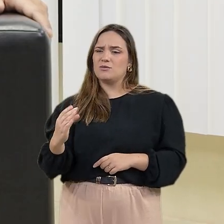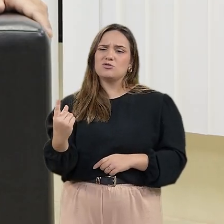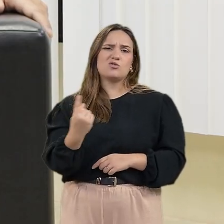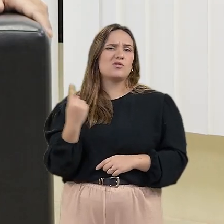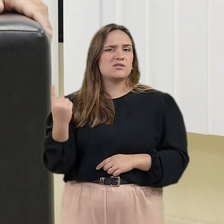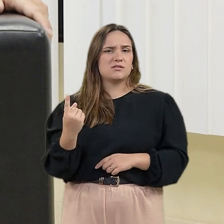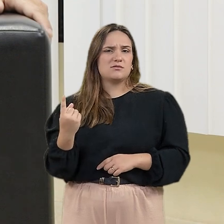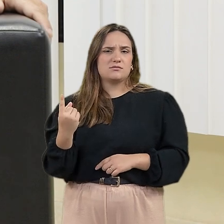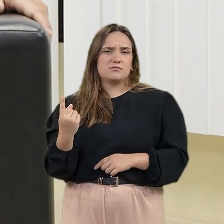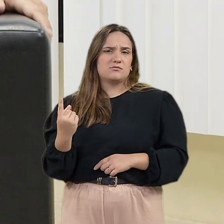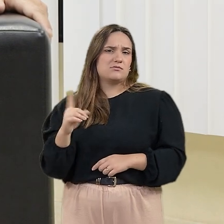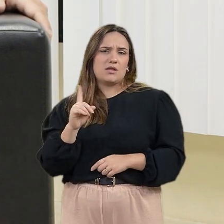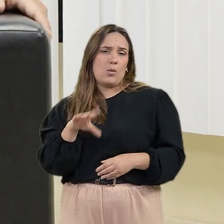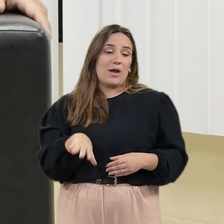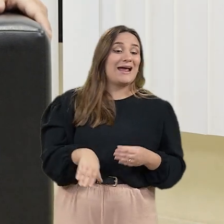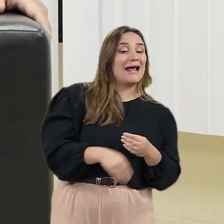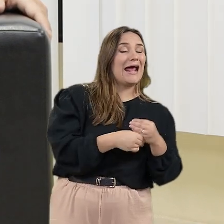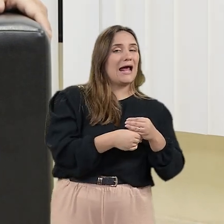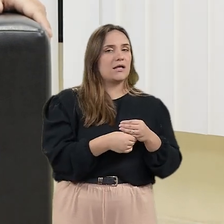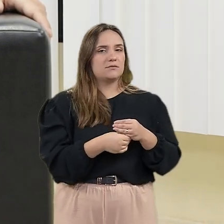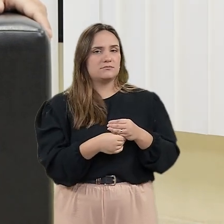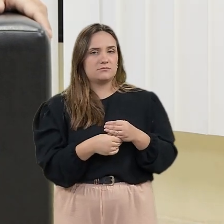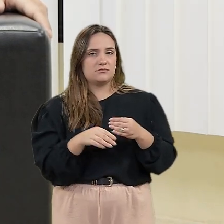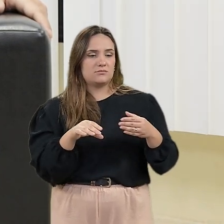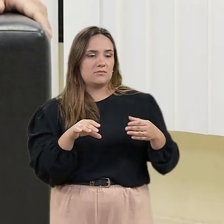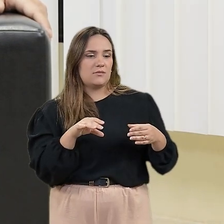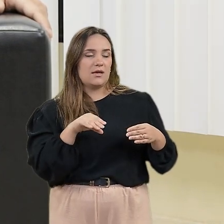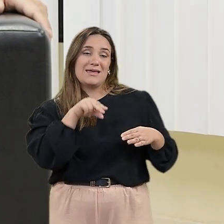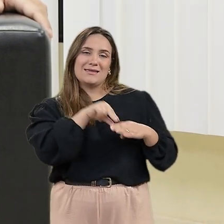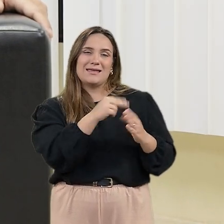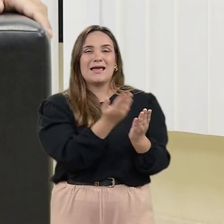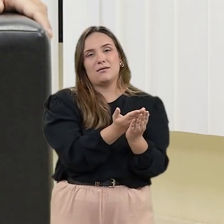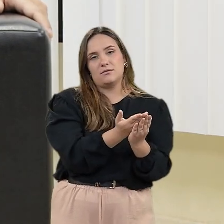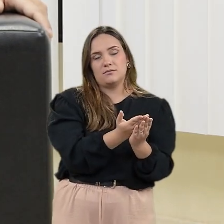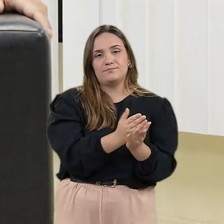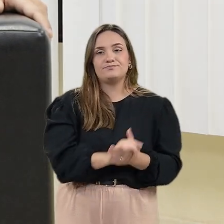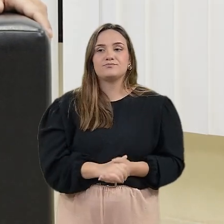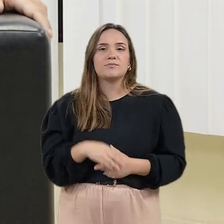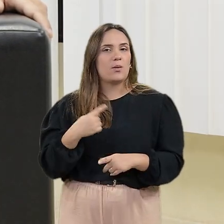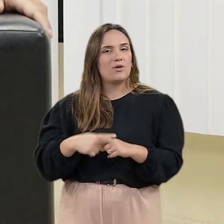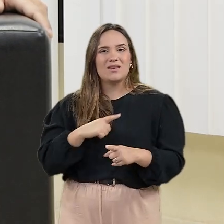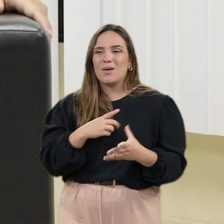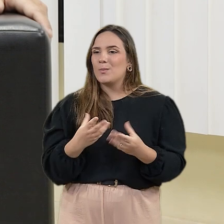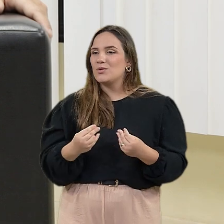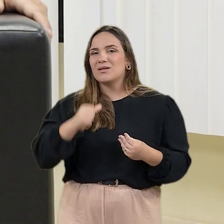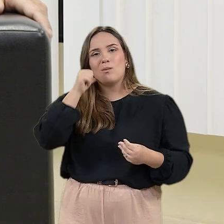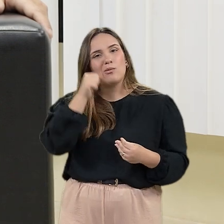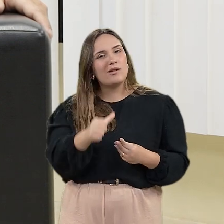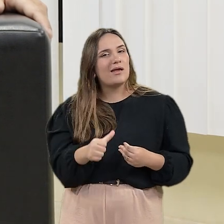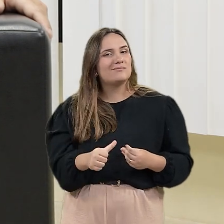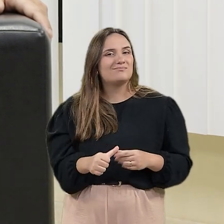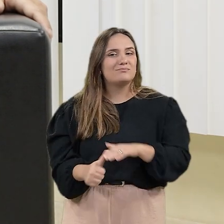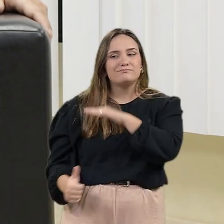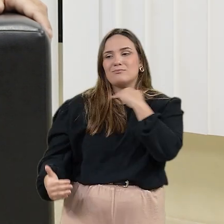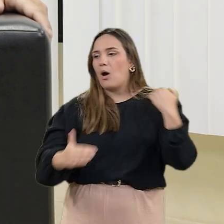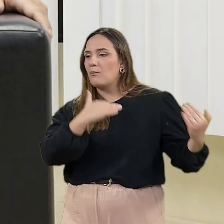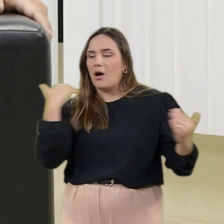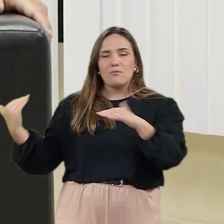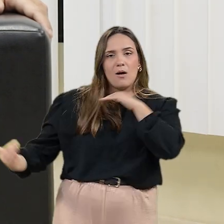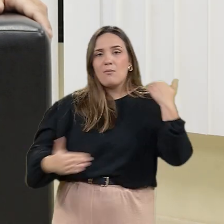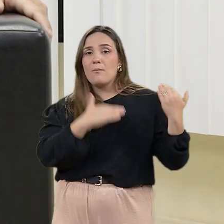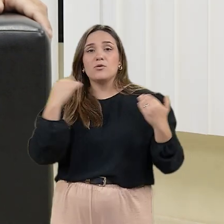dessa escalada assustadora das mortes de mulheres, pela condição